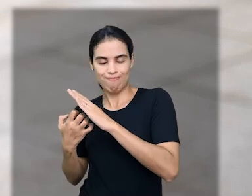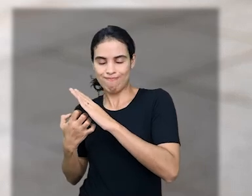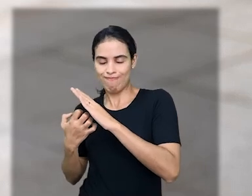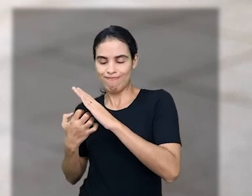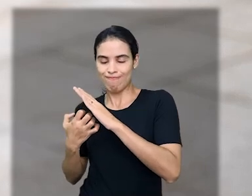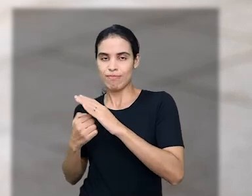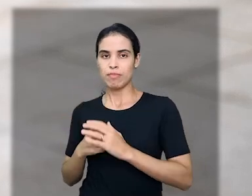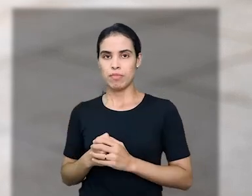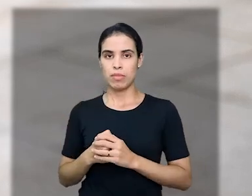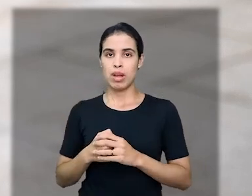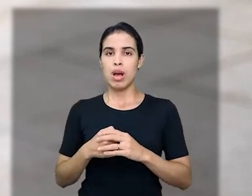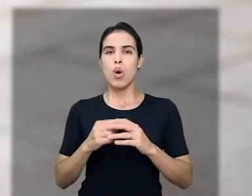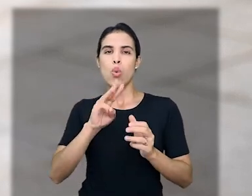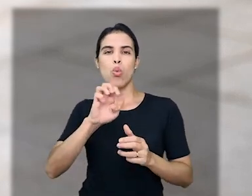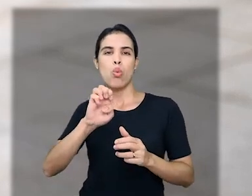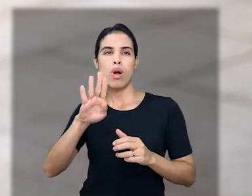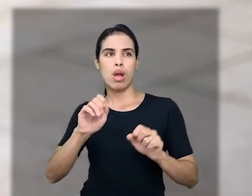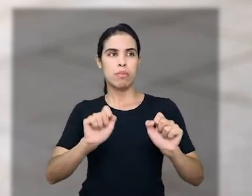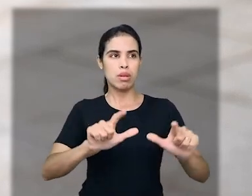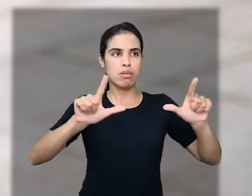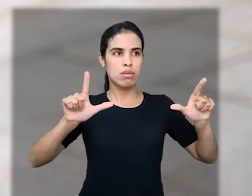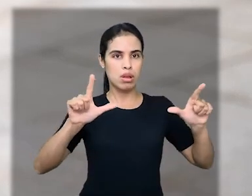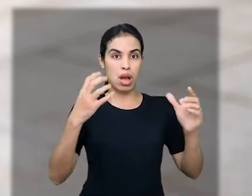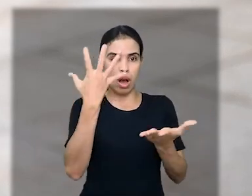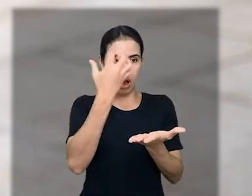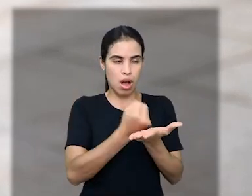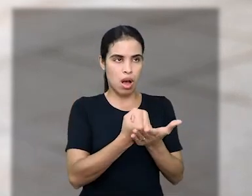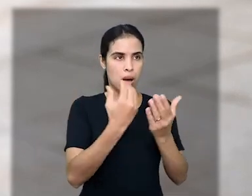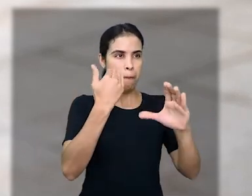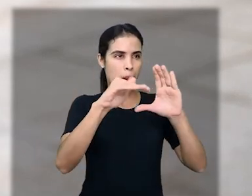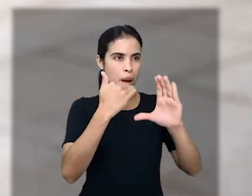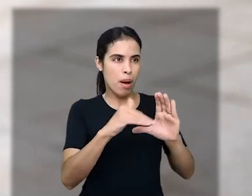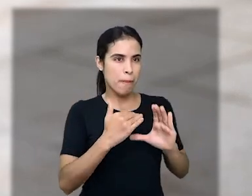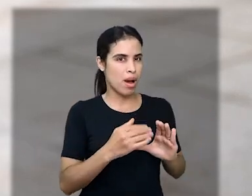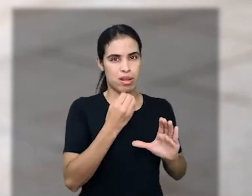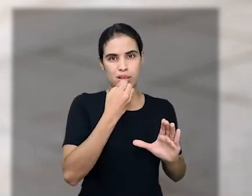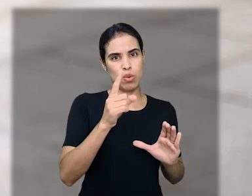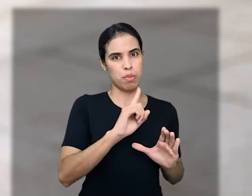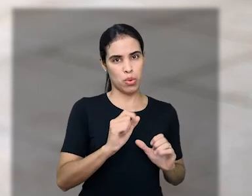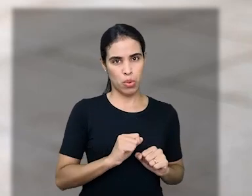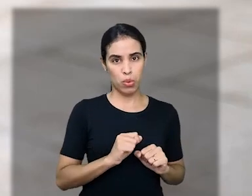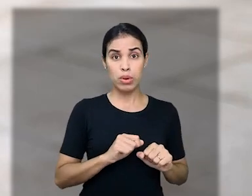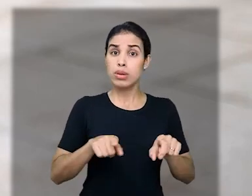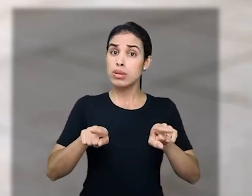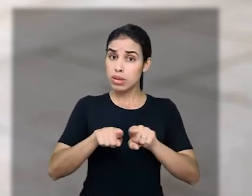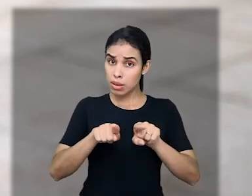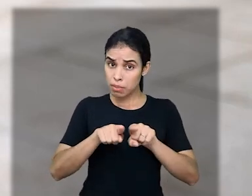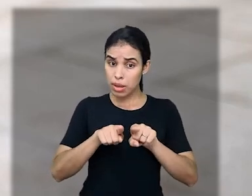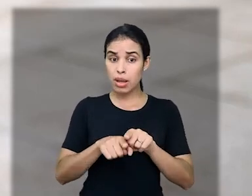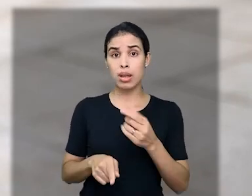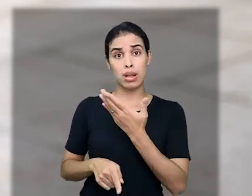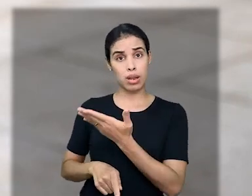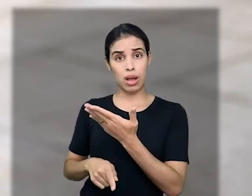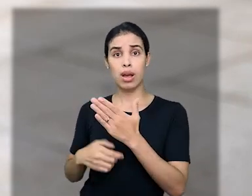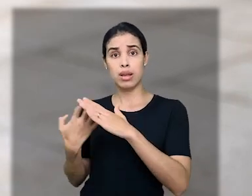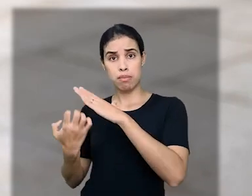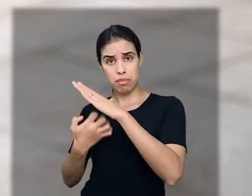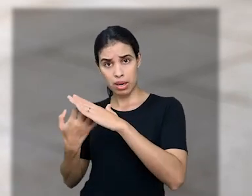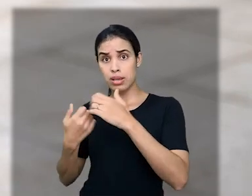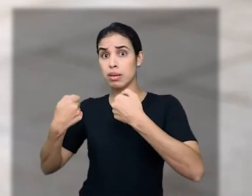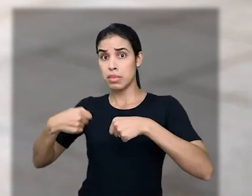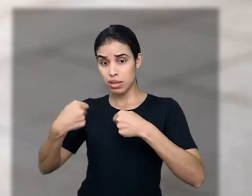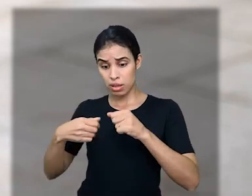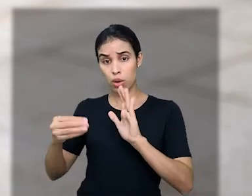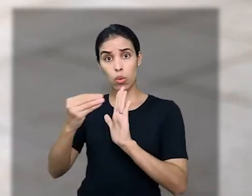pessoal em computador ou celular da empresa. E também para as empresas, isso tudo deve estar registrado nas